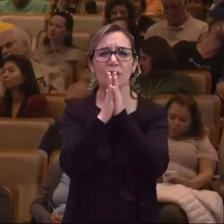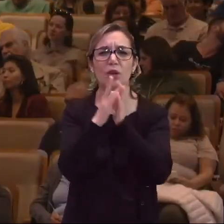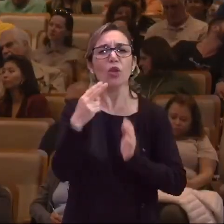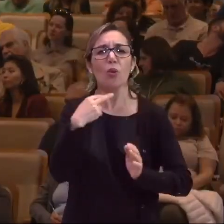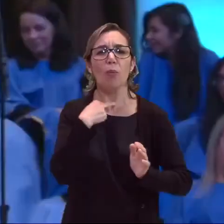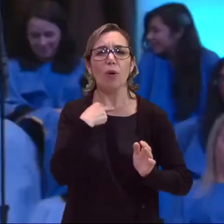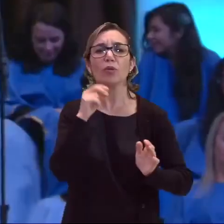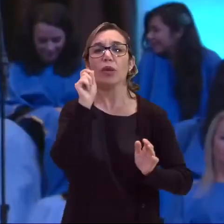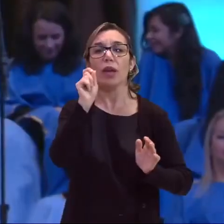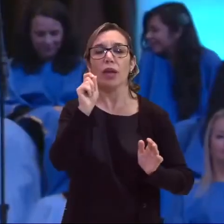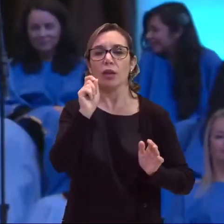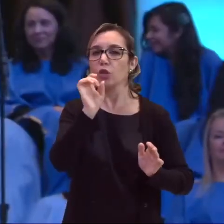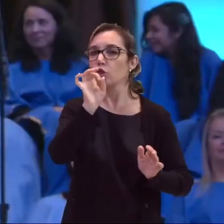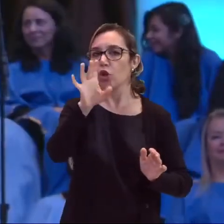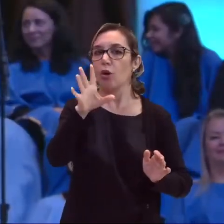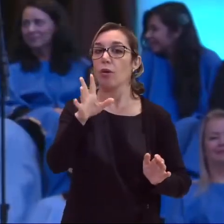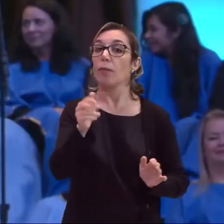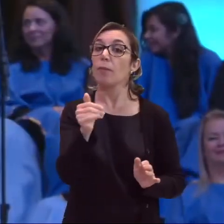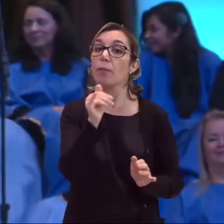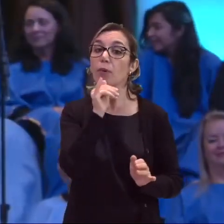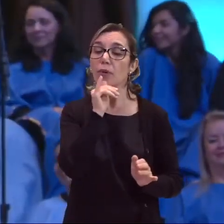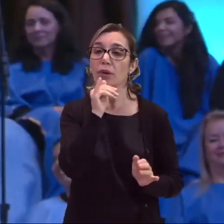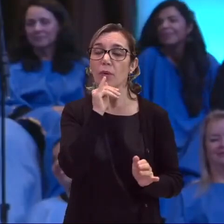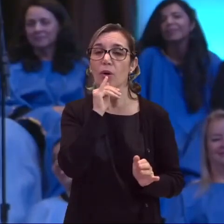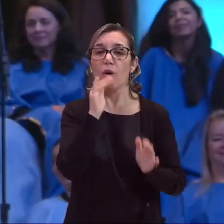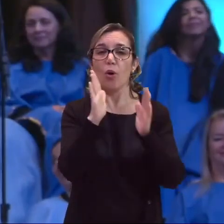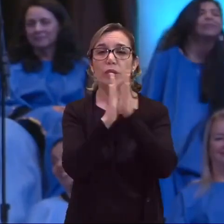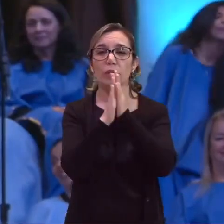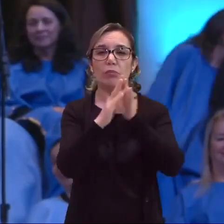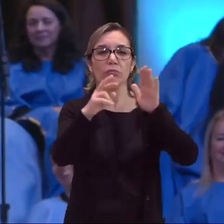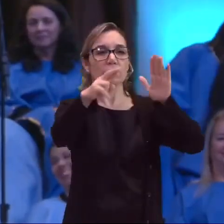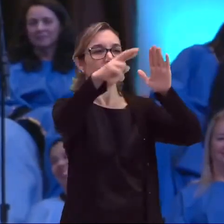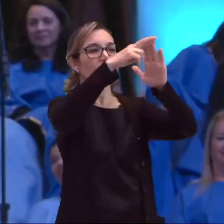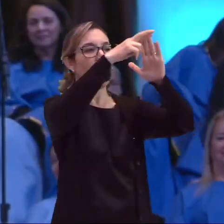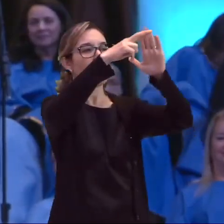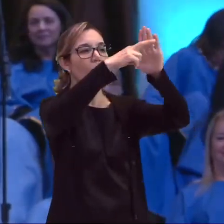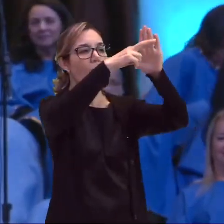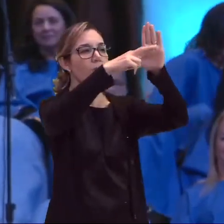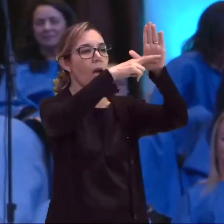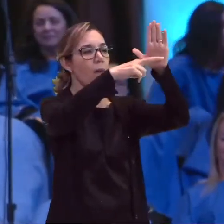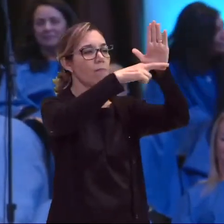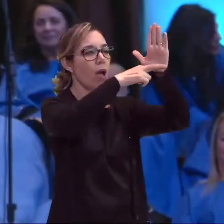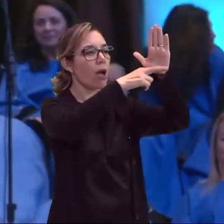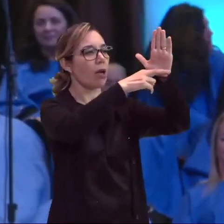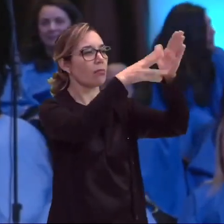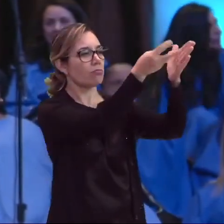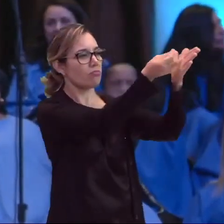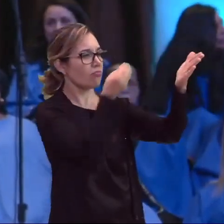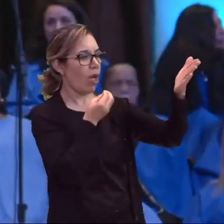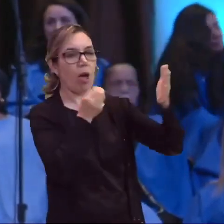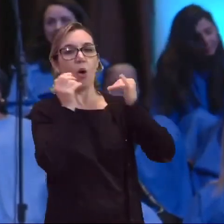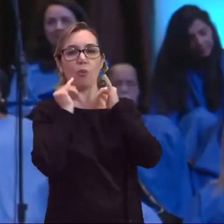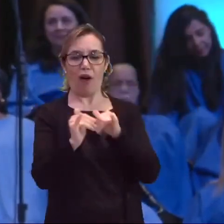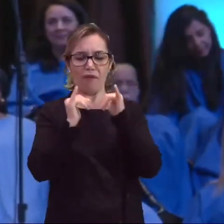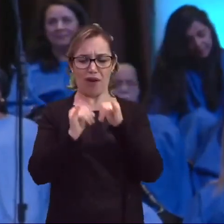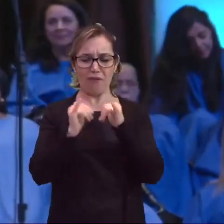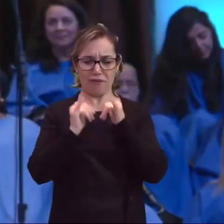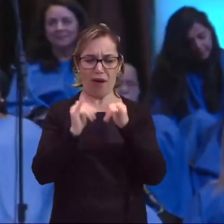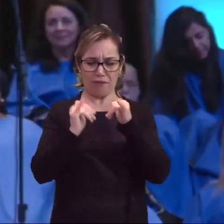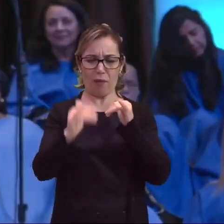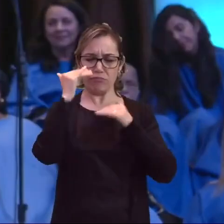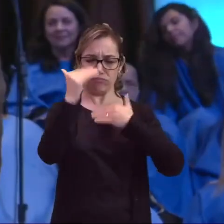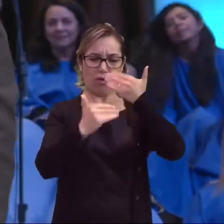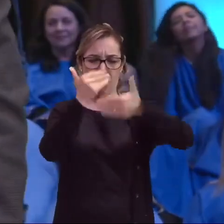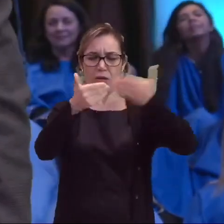O que significa né intimidade exclusividade buscar as respostas de Deus mas também tem